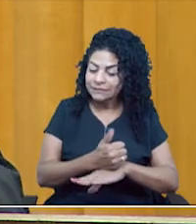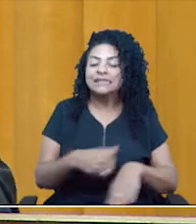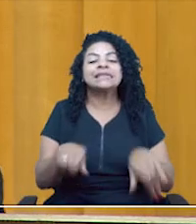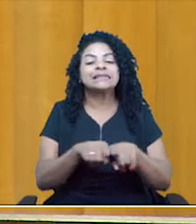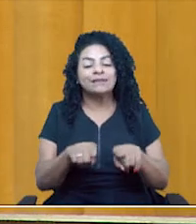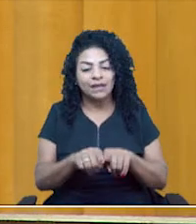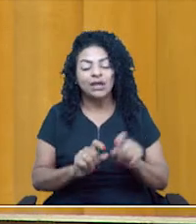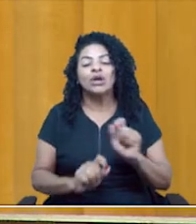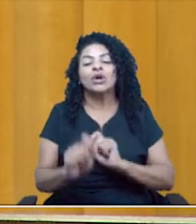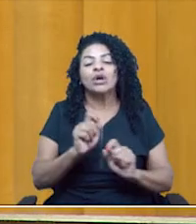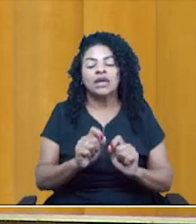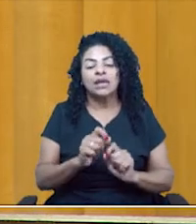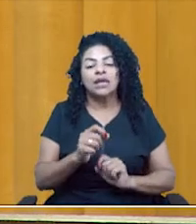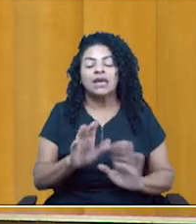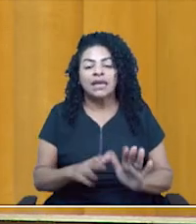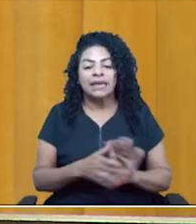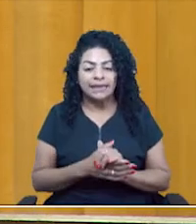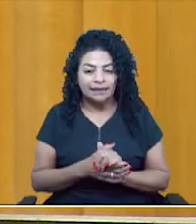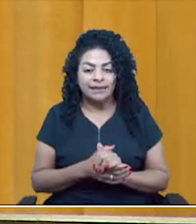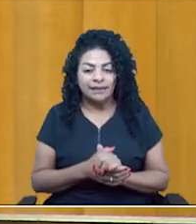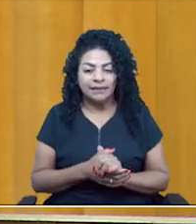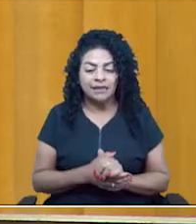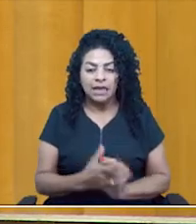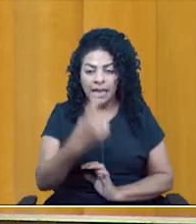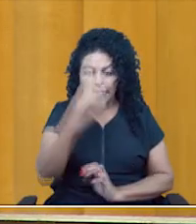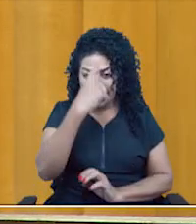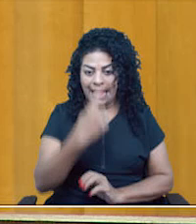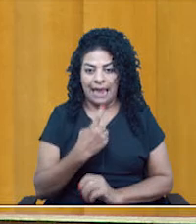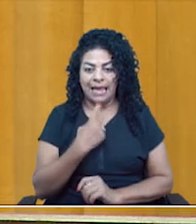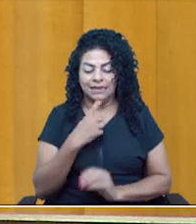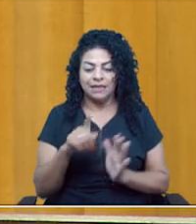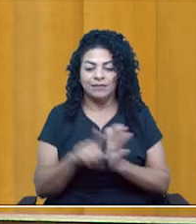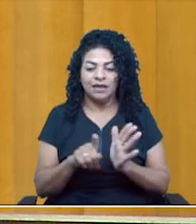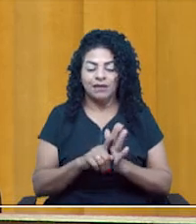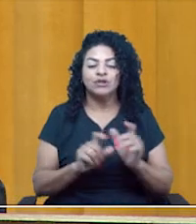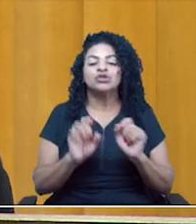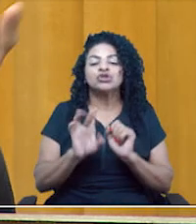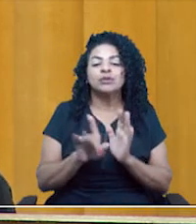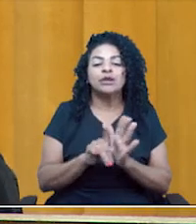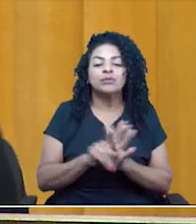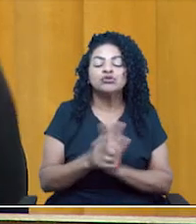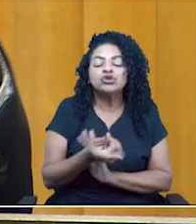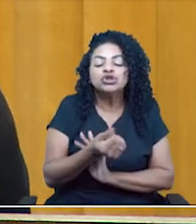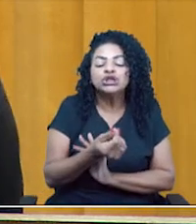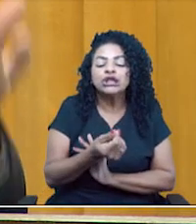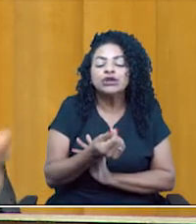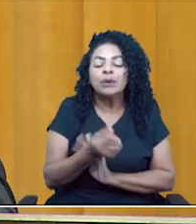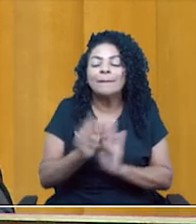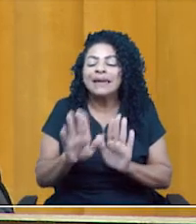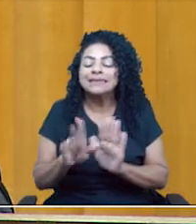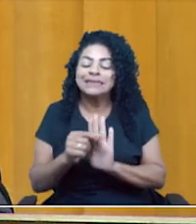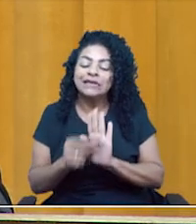por razões mais óbvias ainda, de caráter indenizatório e apenas aos ativos. Não é uma crítica, isso é um debate